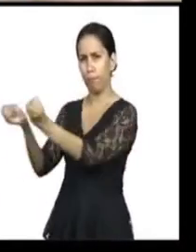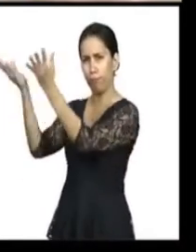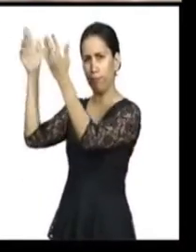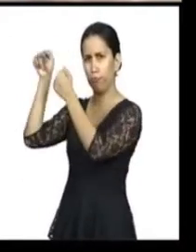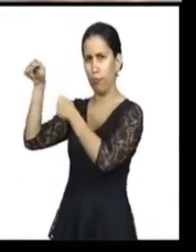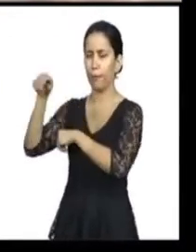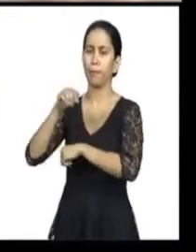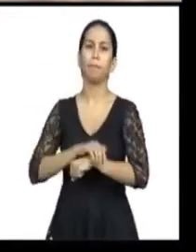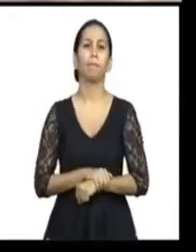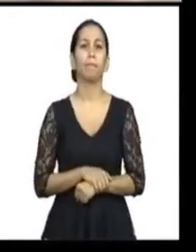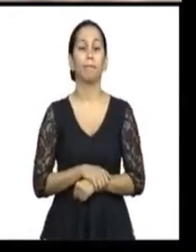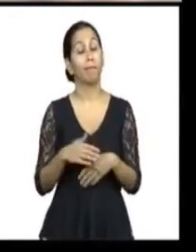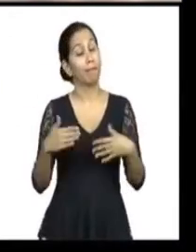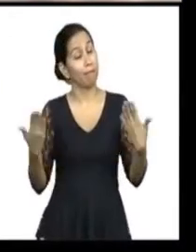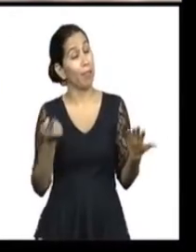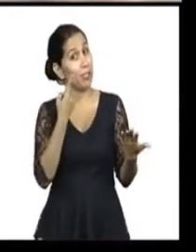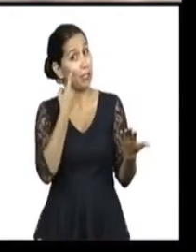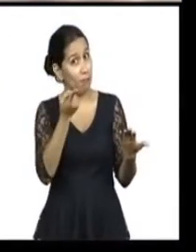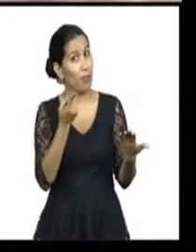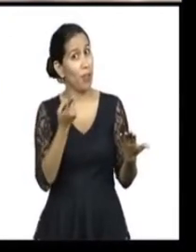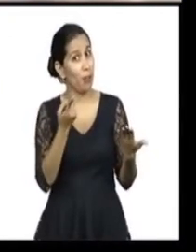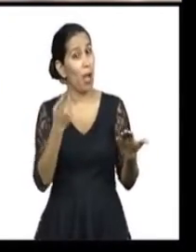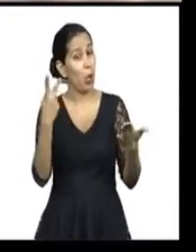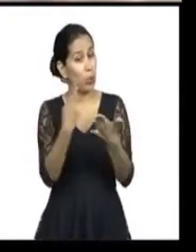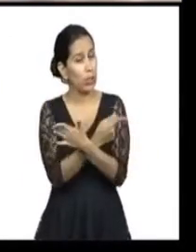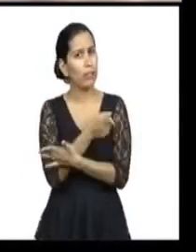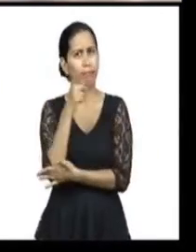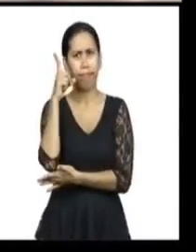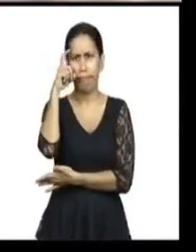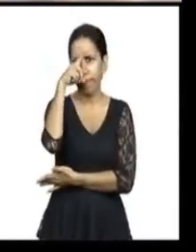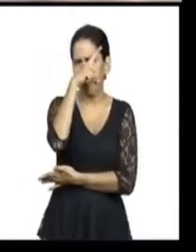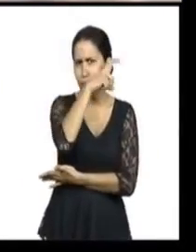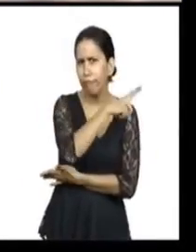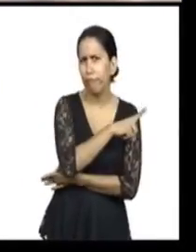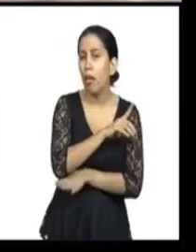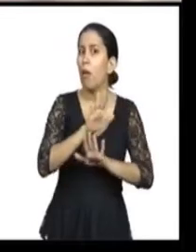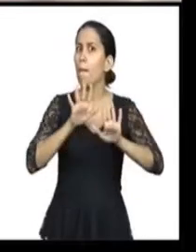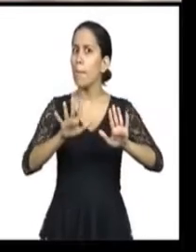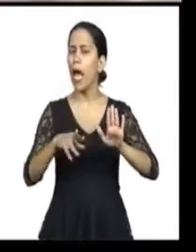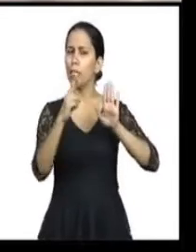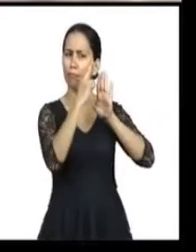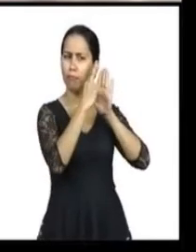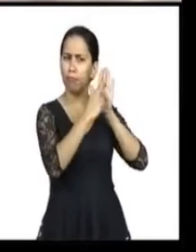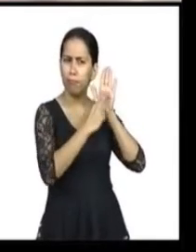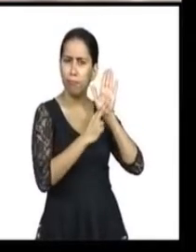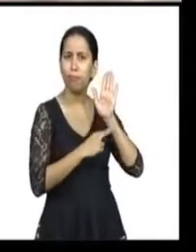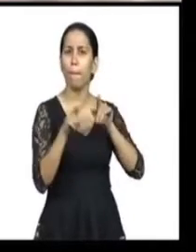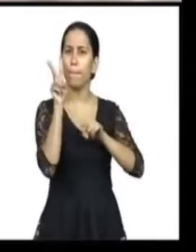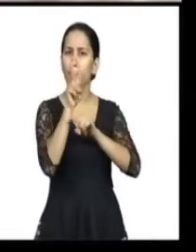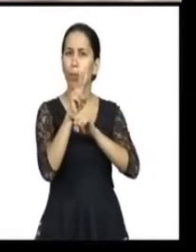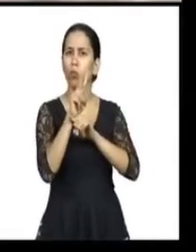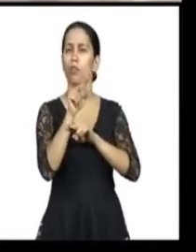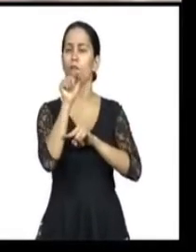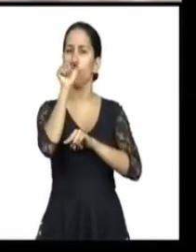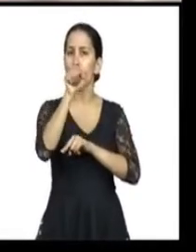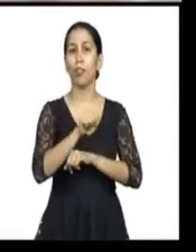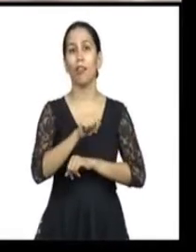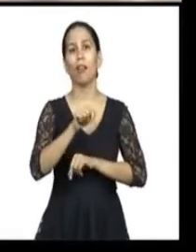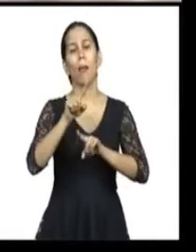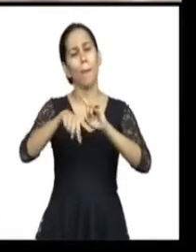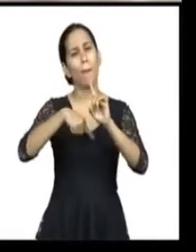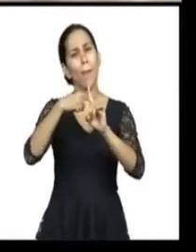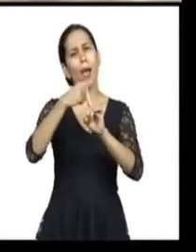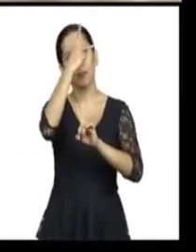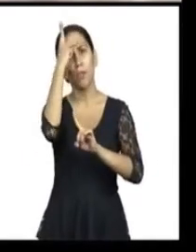você viu que realizar o desmonte de rochas é complexo, mas que tem todos os procedimentos que garantem a sua segurança e a de todos que